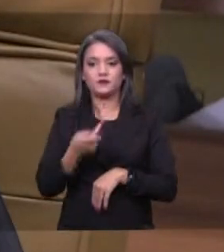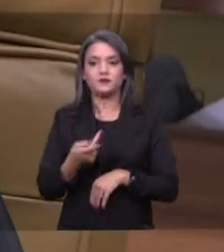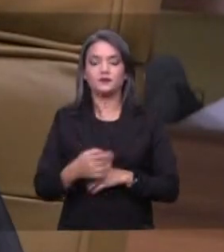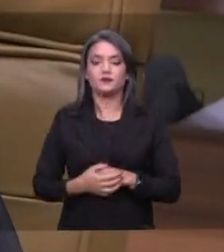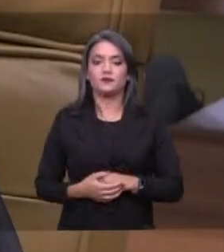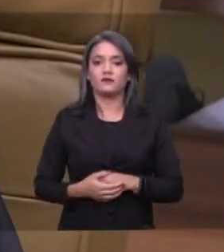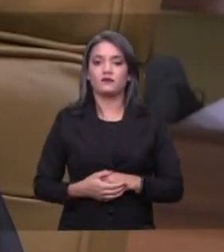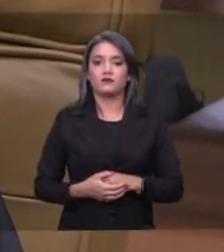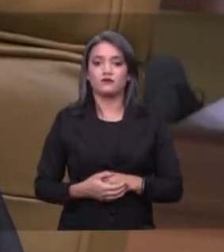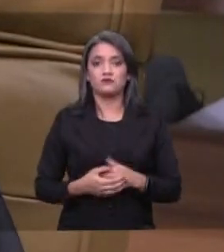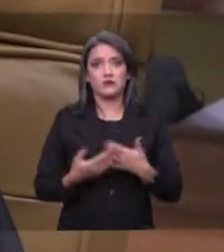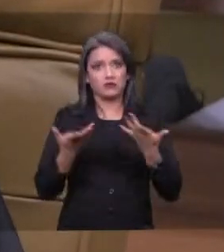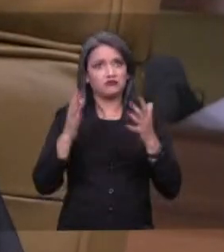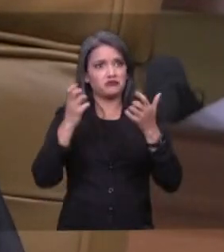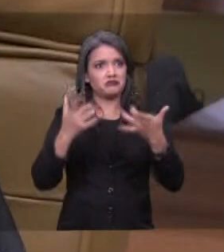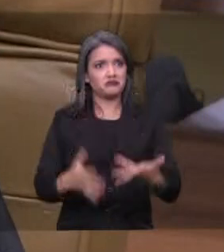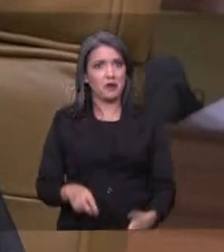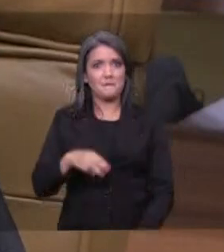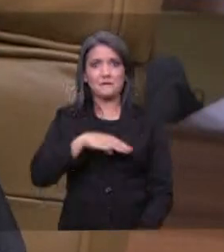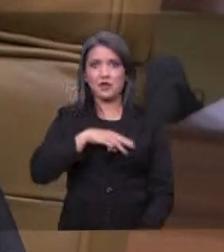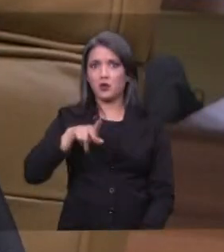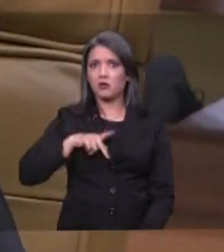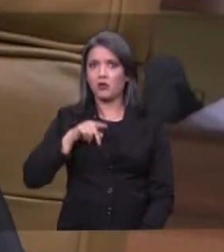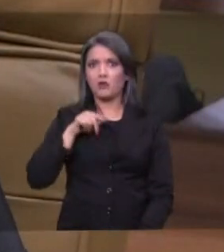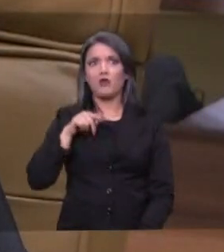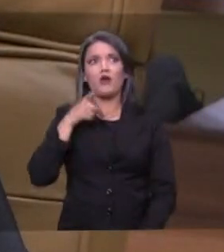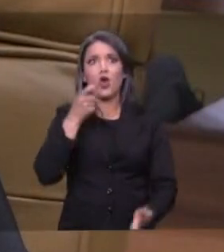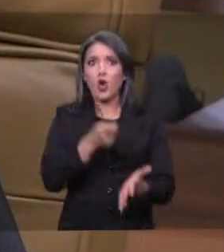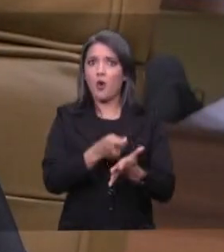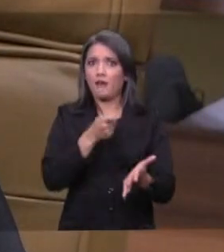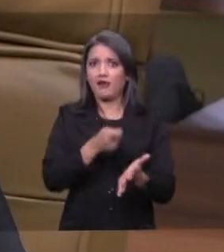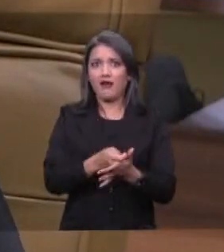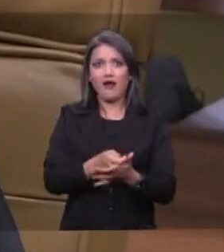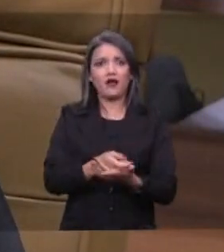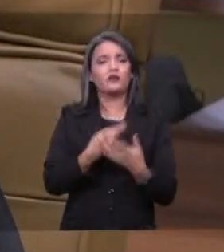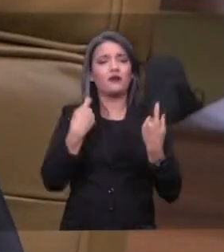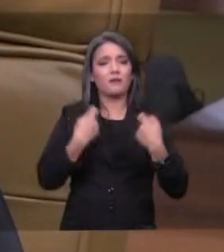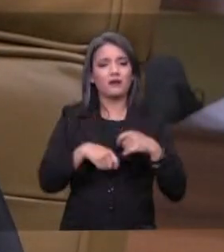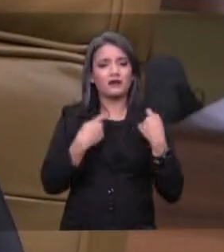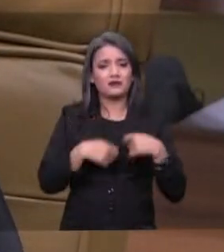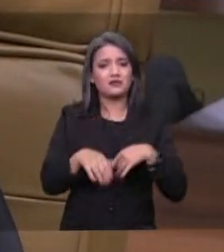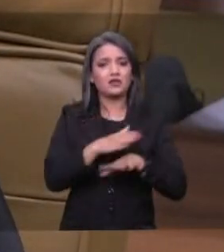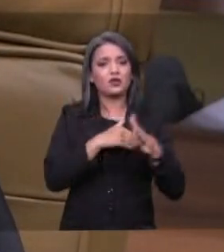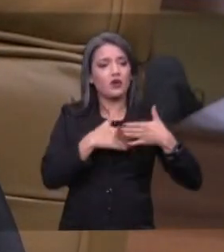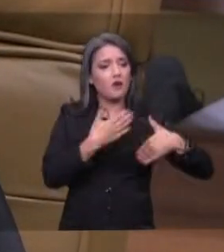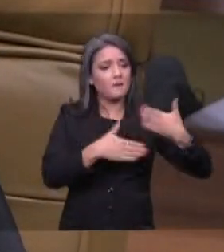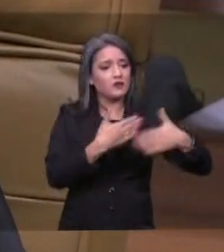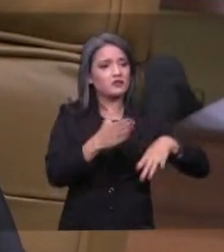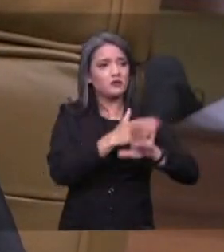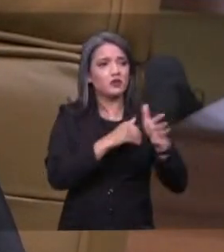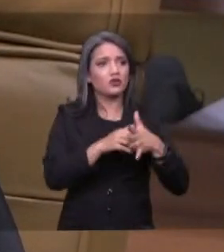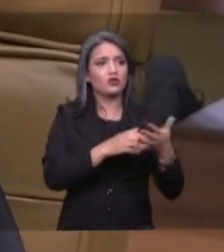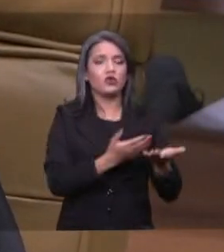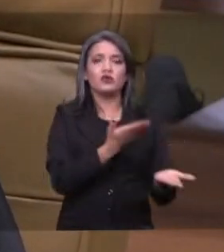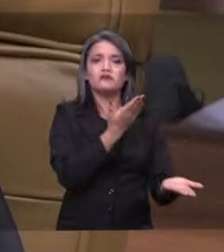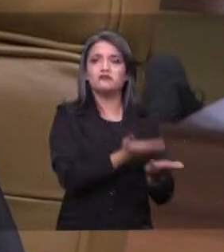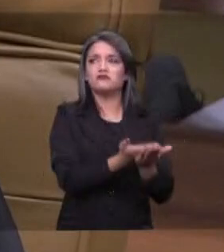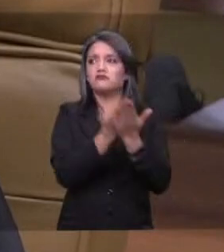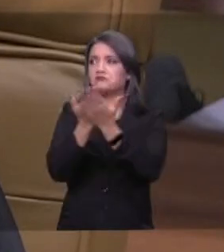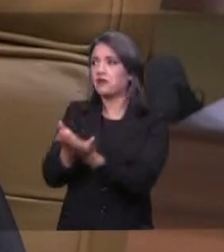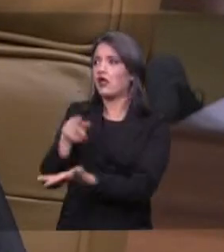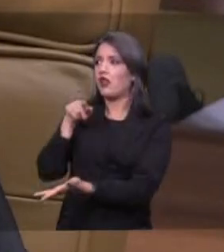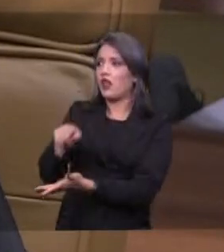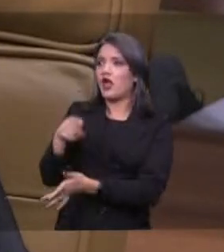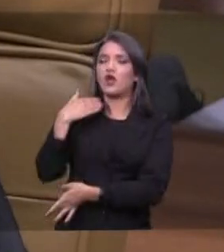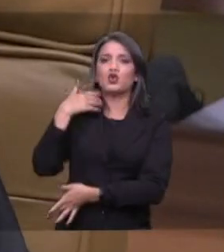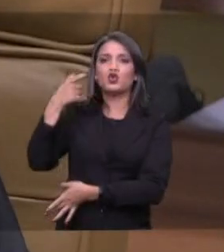diz claramente que o Ministério Público é obrigado a encaminhar todo o procedimento ao juiz para a sua